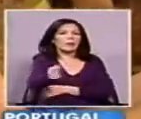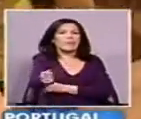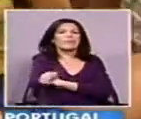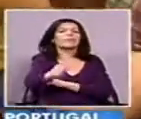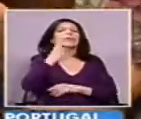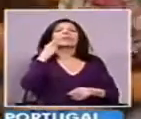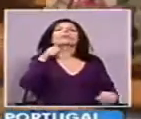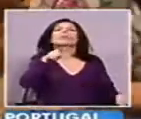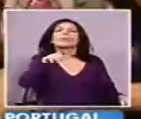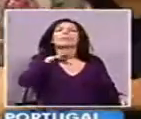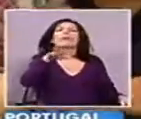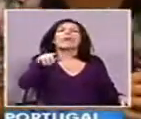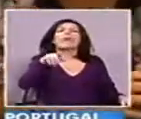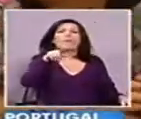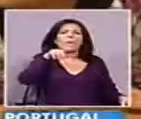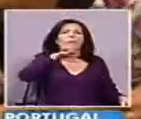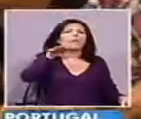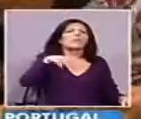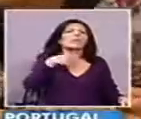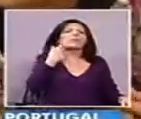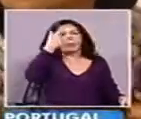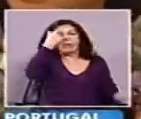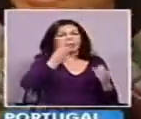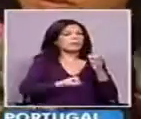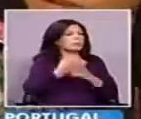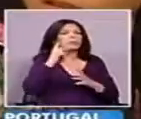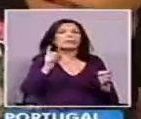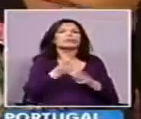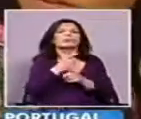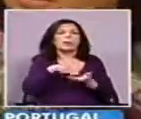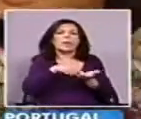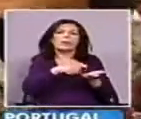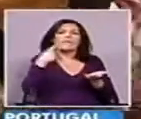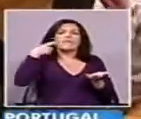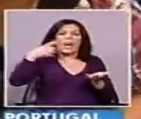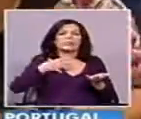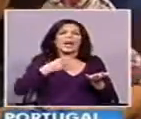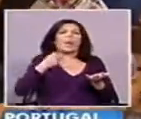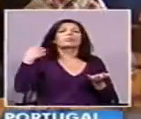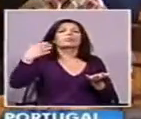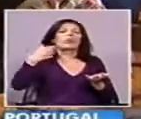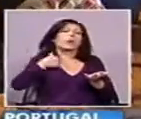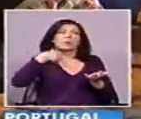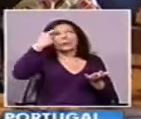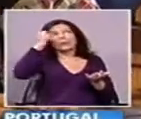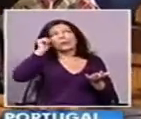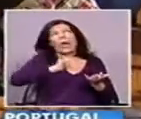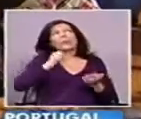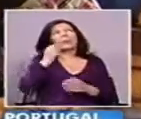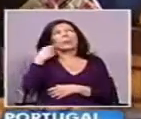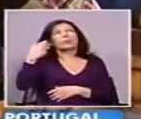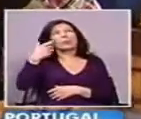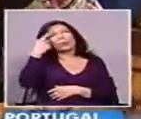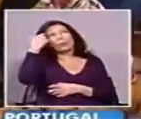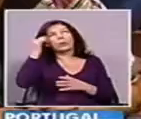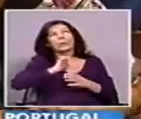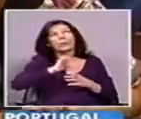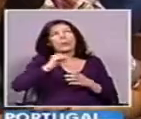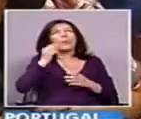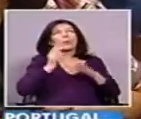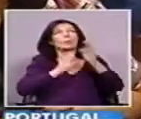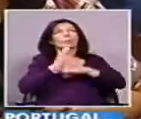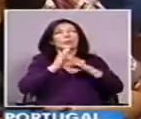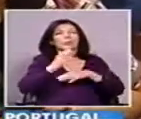Deixa-me cá ver. E vocês? Como, alguém sabe como é que surgiu a ideia desta viagem ao futuro? Imaginando o nosso futuro. Imaginando o